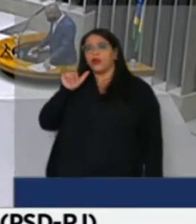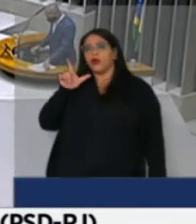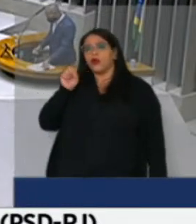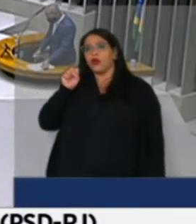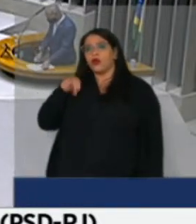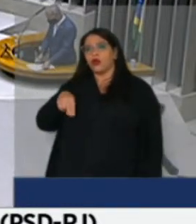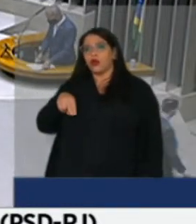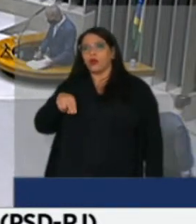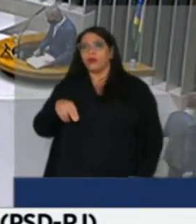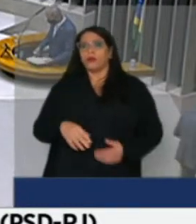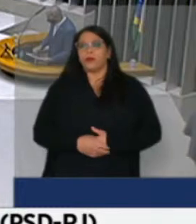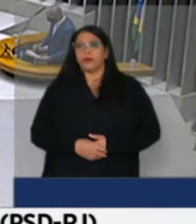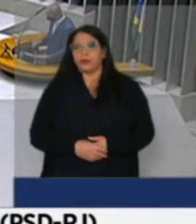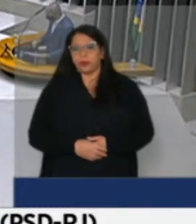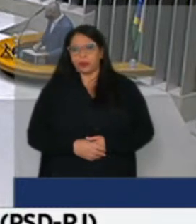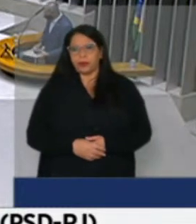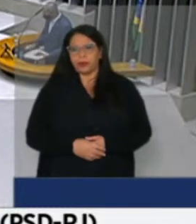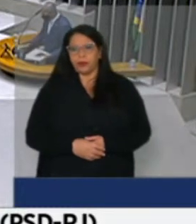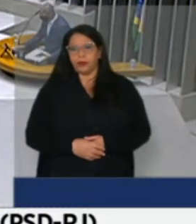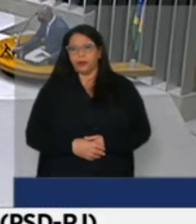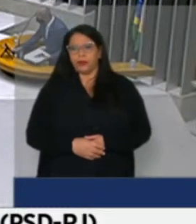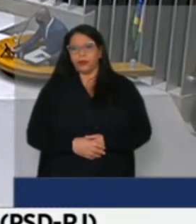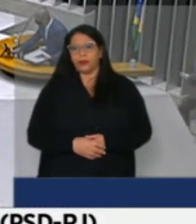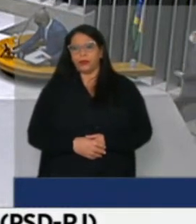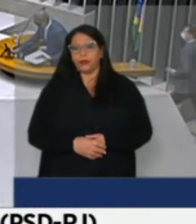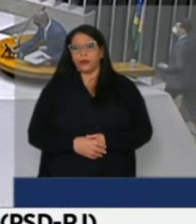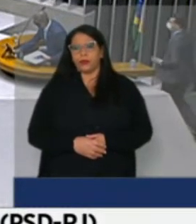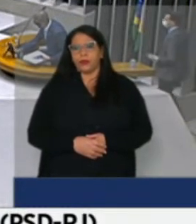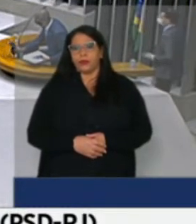Você é logo o craque da coisa.